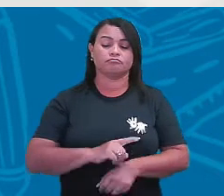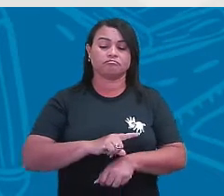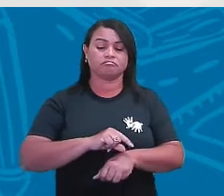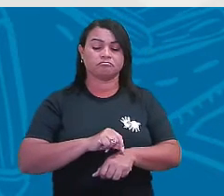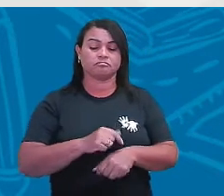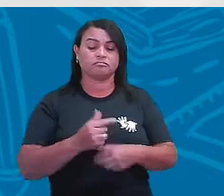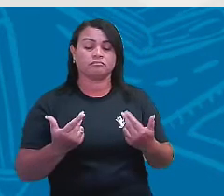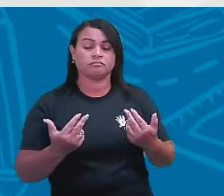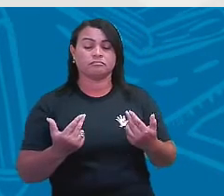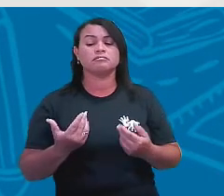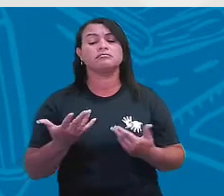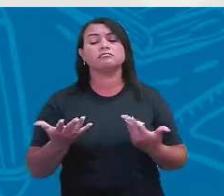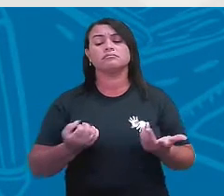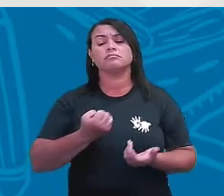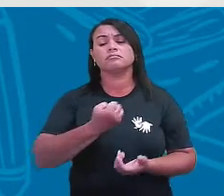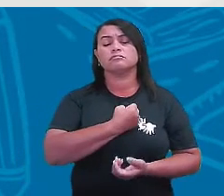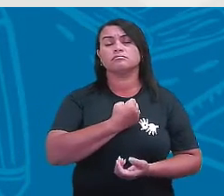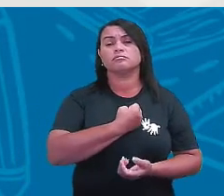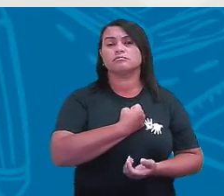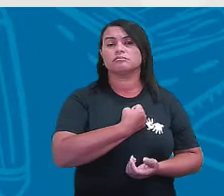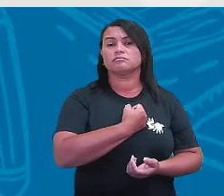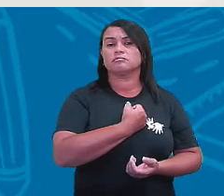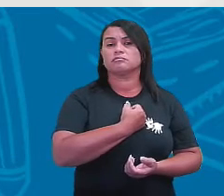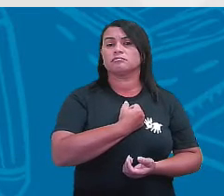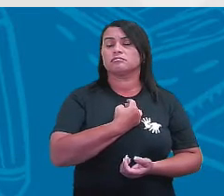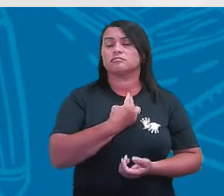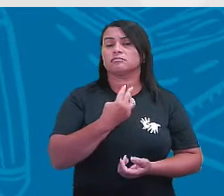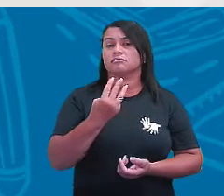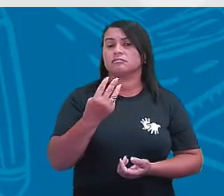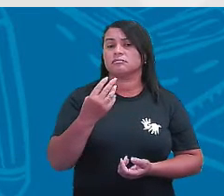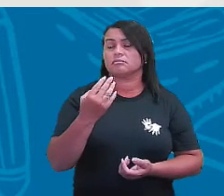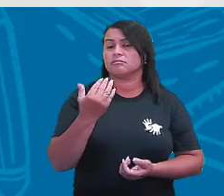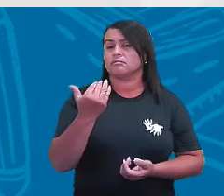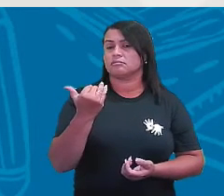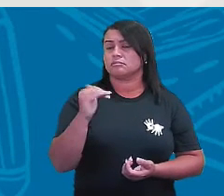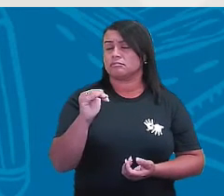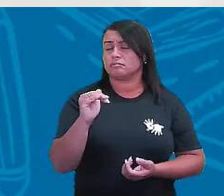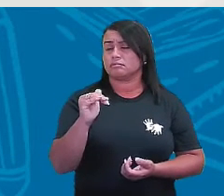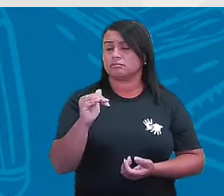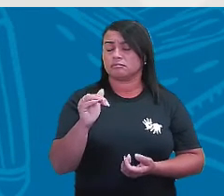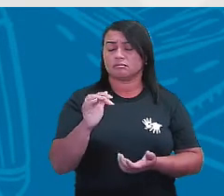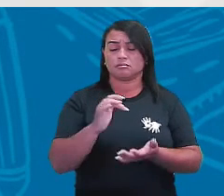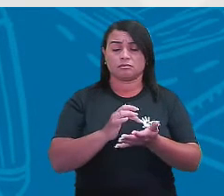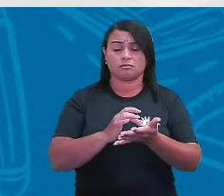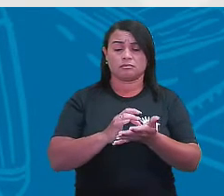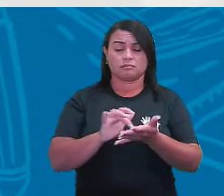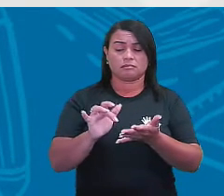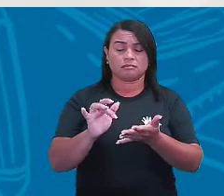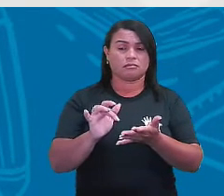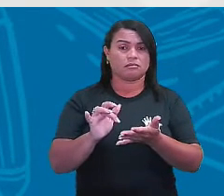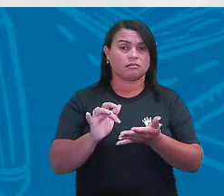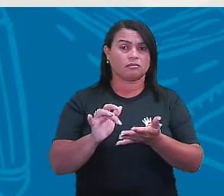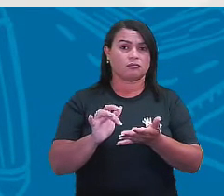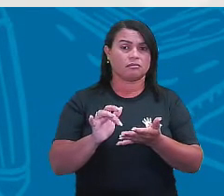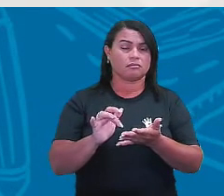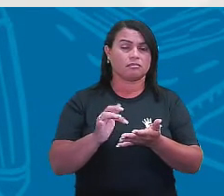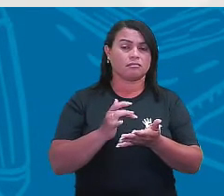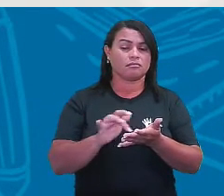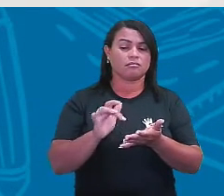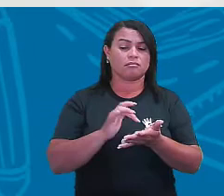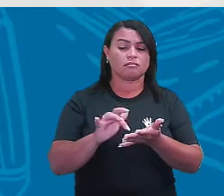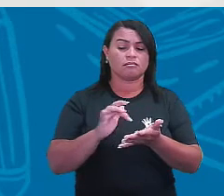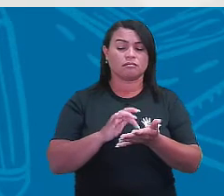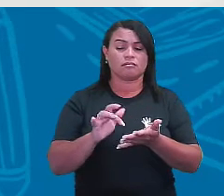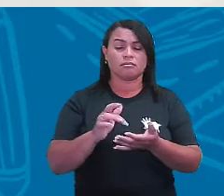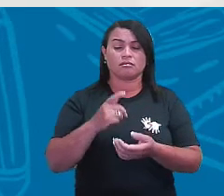Que número representa meia hora no relógio digital? Eu já falei isso aqui. Lembra? Ó, 9